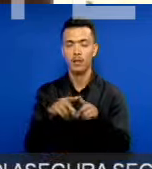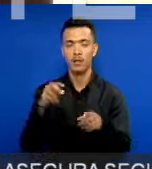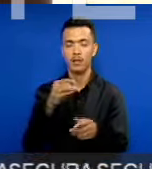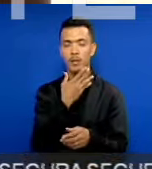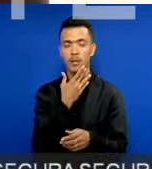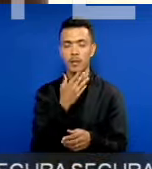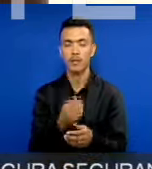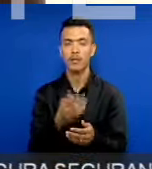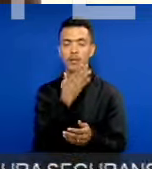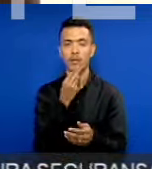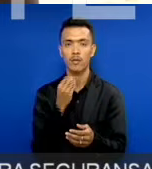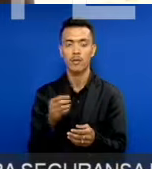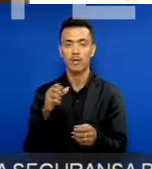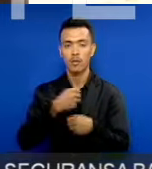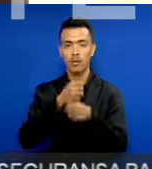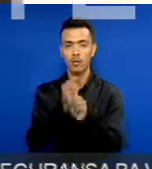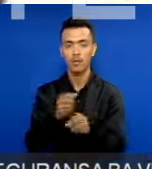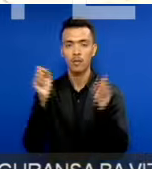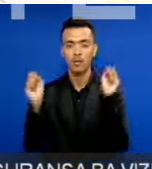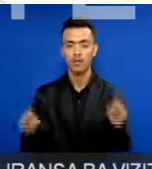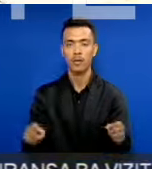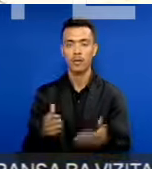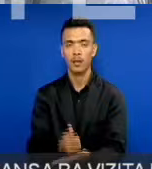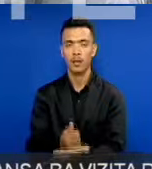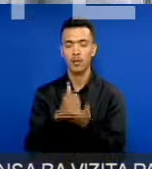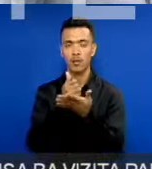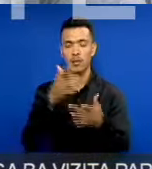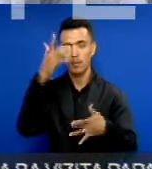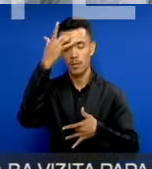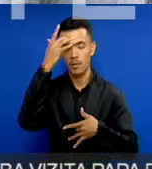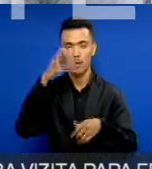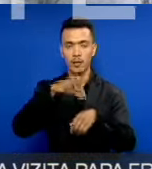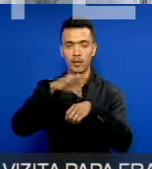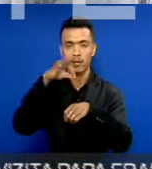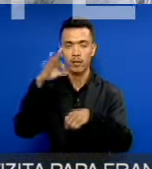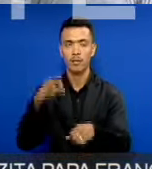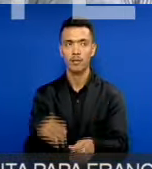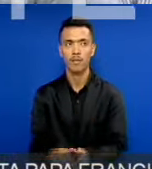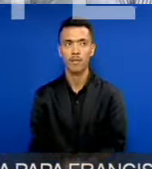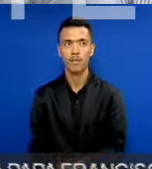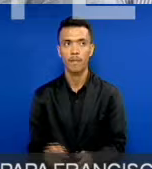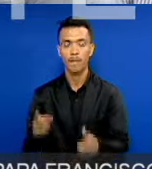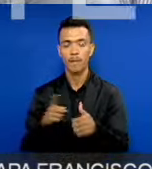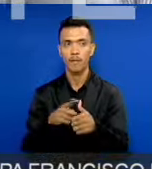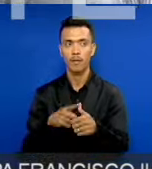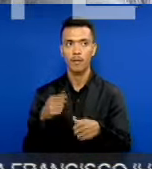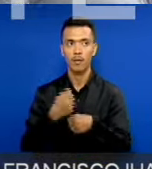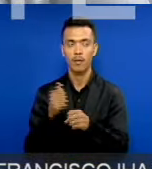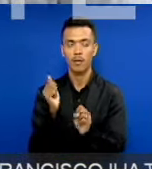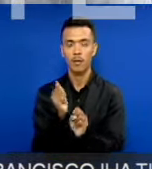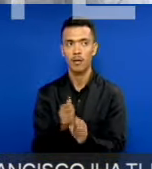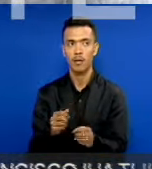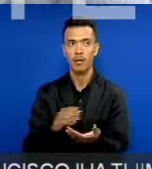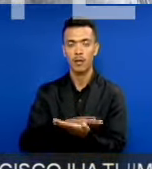sukair no café belecura moras oi oi e hakulet. A minha café de scrap, né, foi fom ao ralo, minha função, né, ao ano em